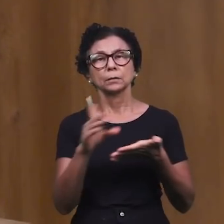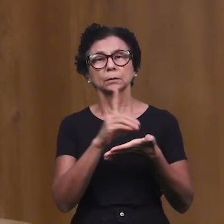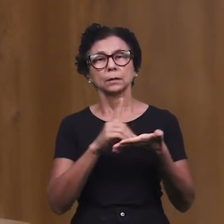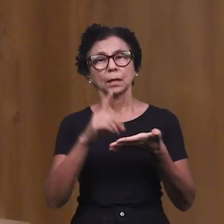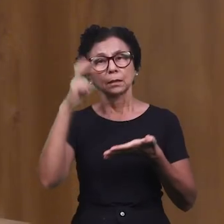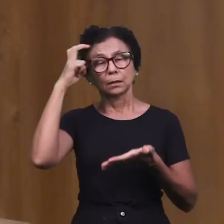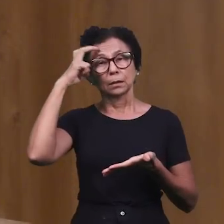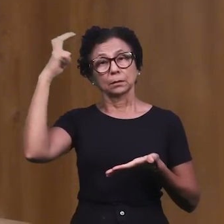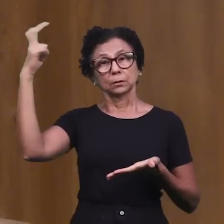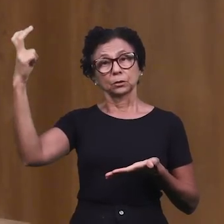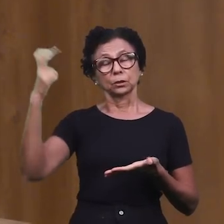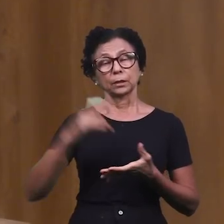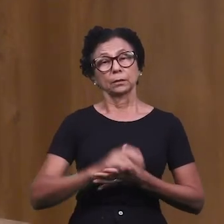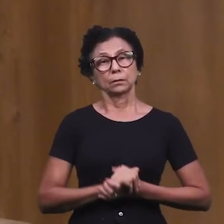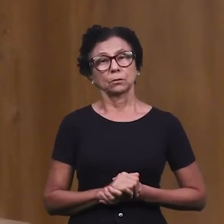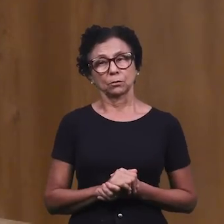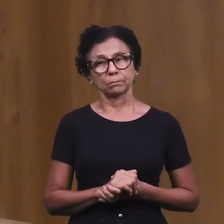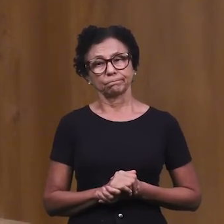de cientistas